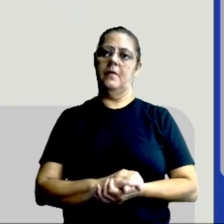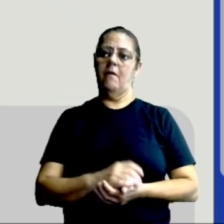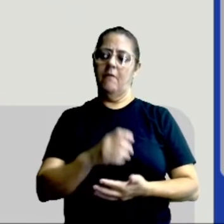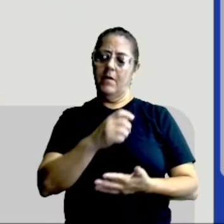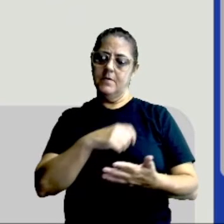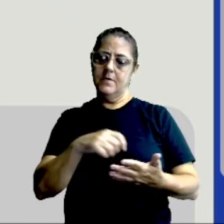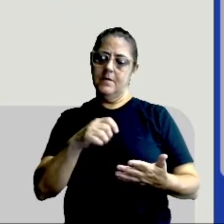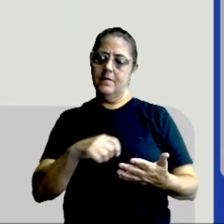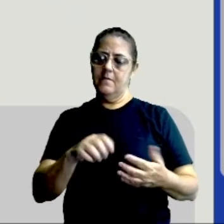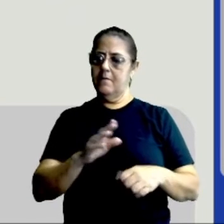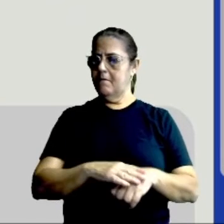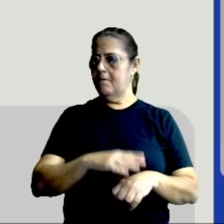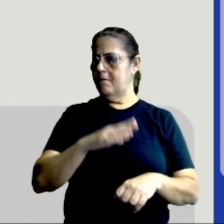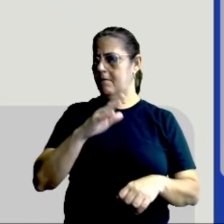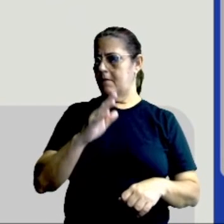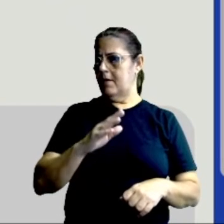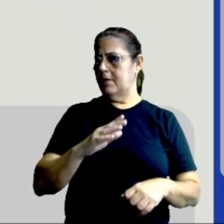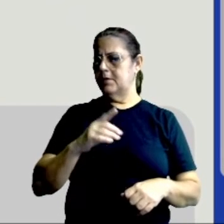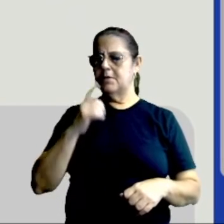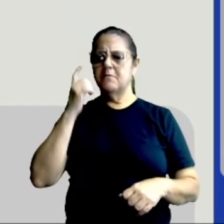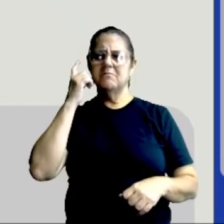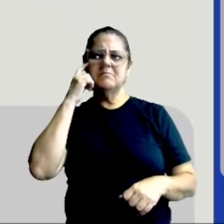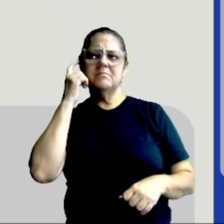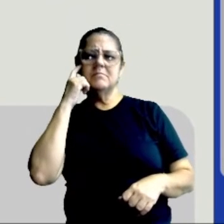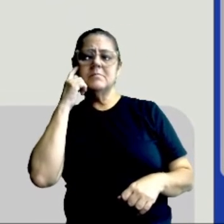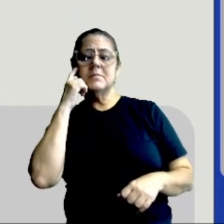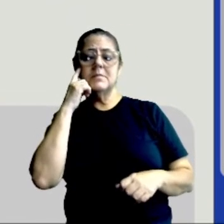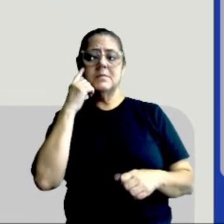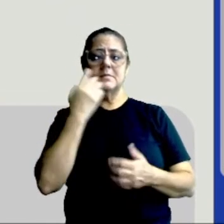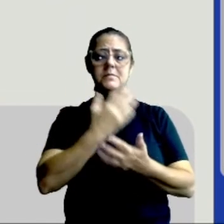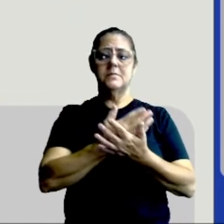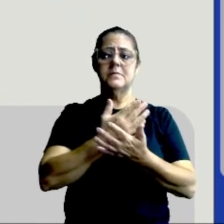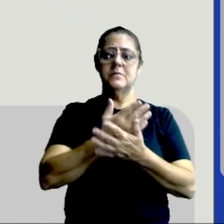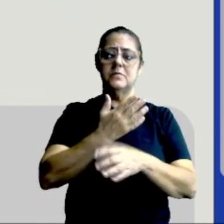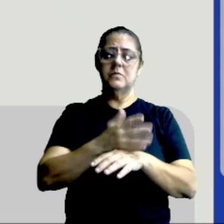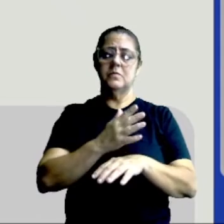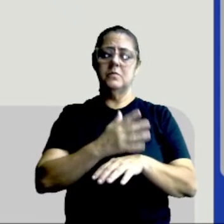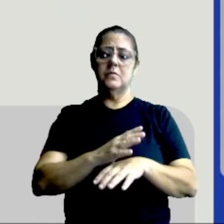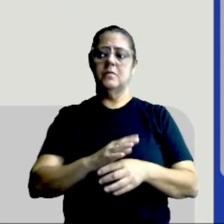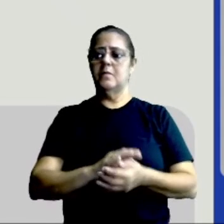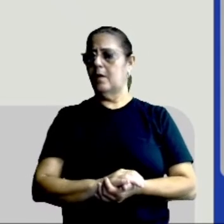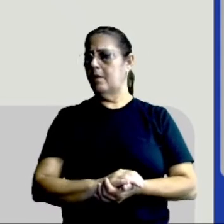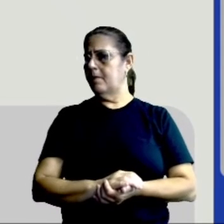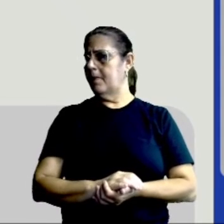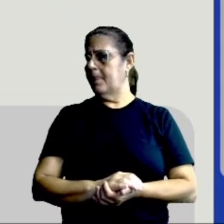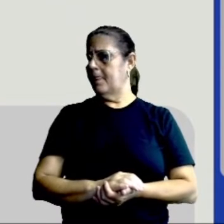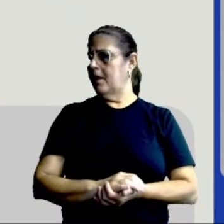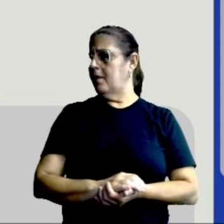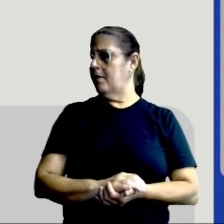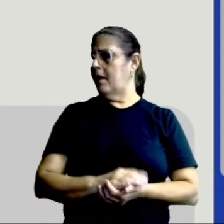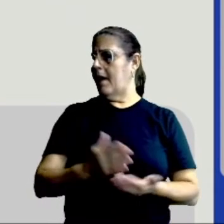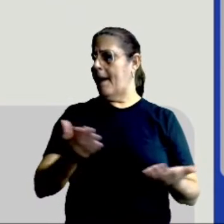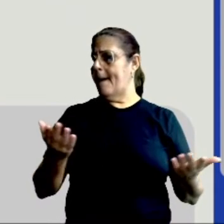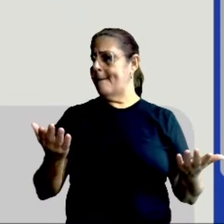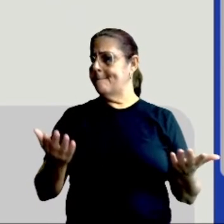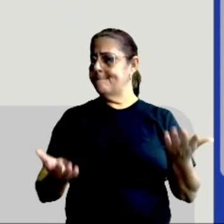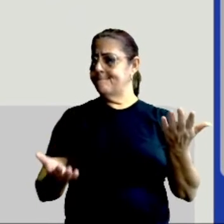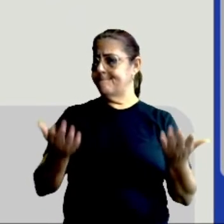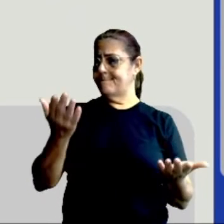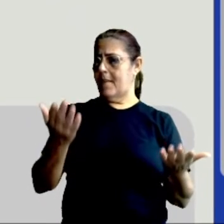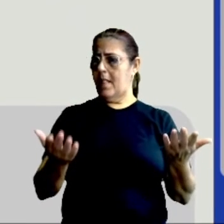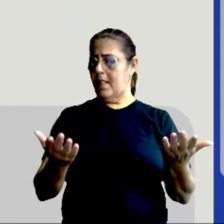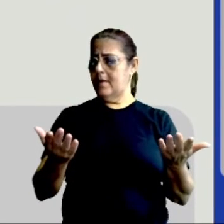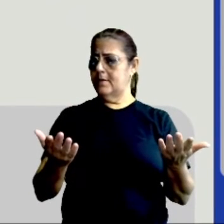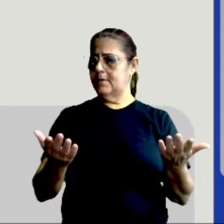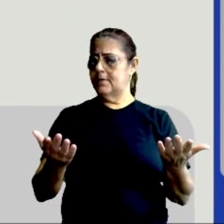escrever um pouquinho mais, tá? Para fechar todas as ideias que nós discutimos até aqui. Então, considere esta balança,